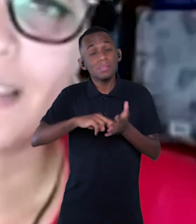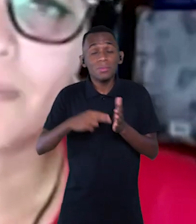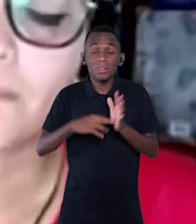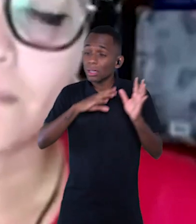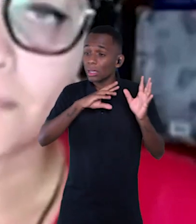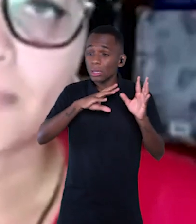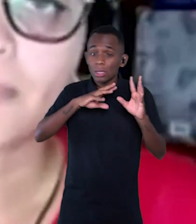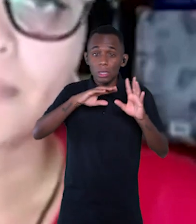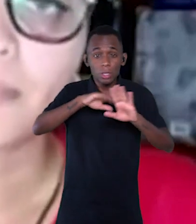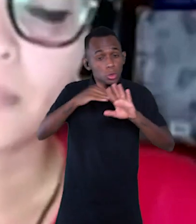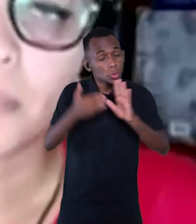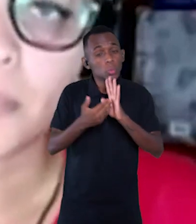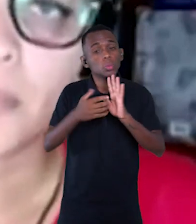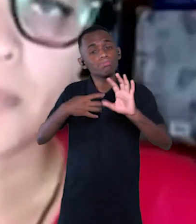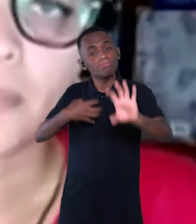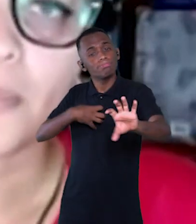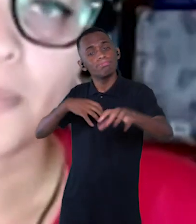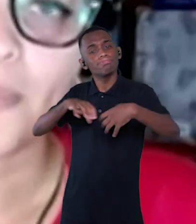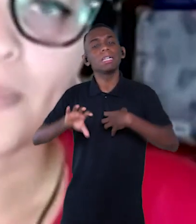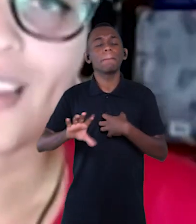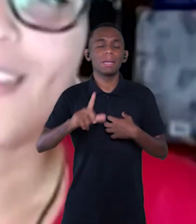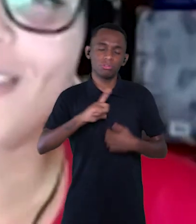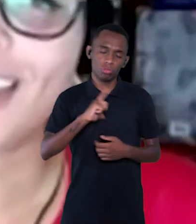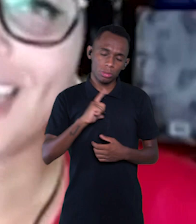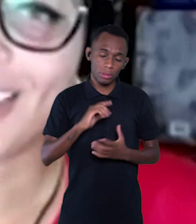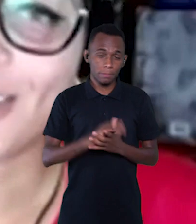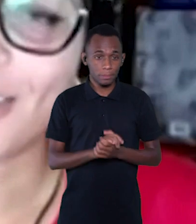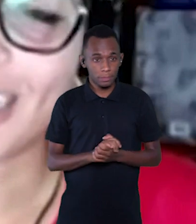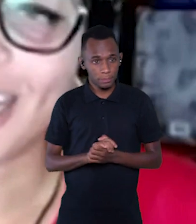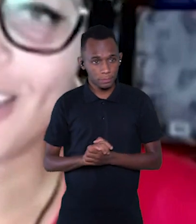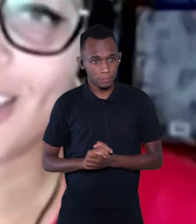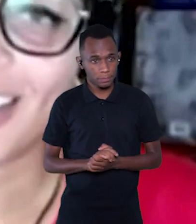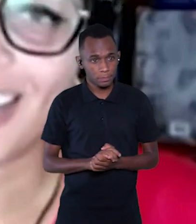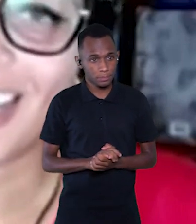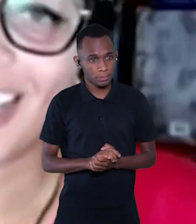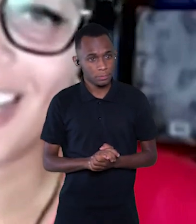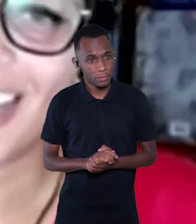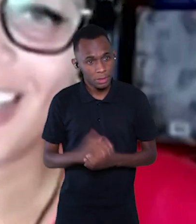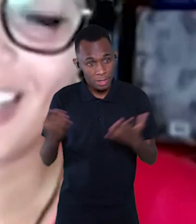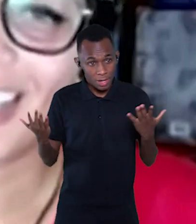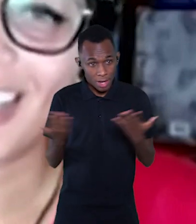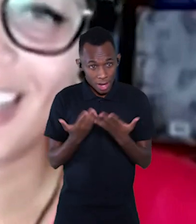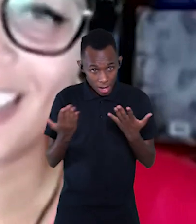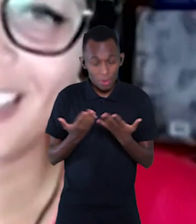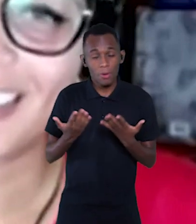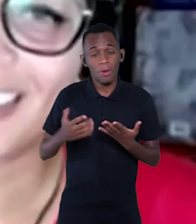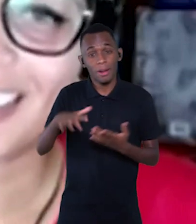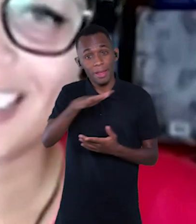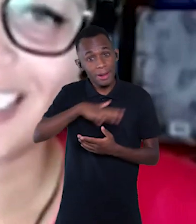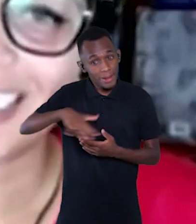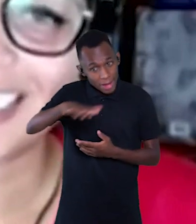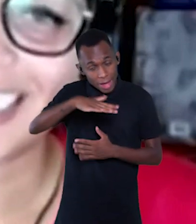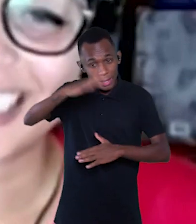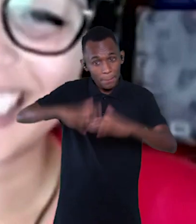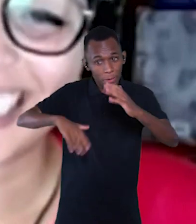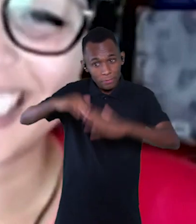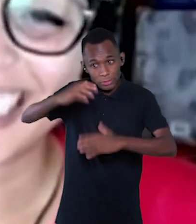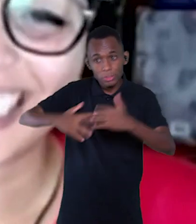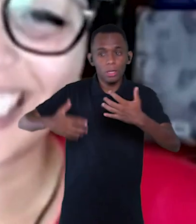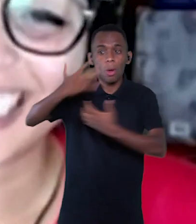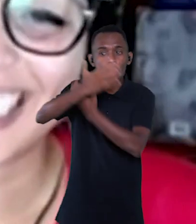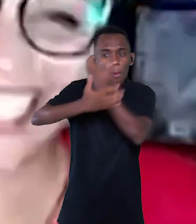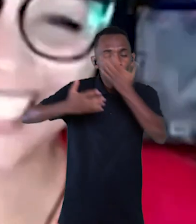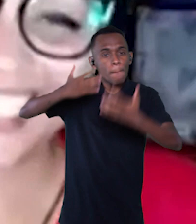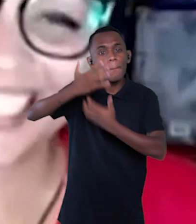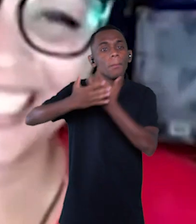outro também, né? Para quem tá lendo ali. Verdade. E agora, verdade. Júlia, eu quero a gente entrar um pouco na sua carreira musical,